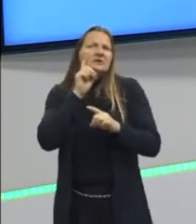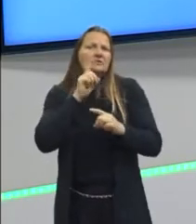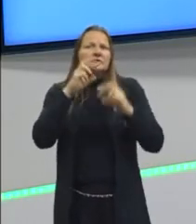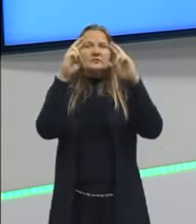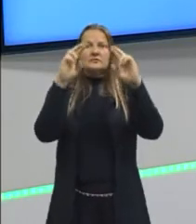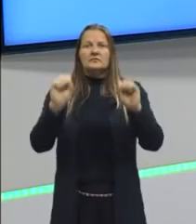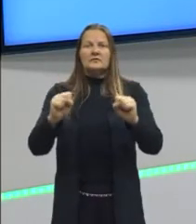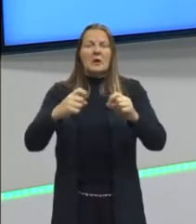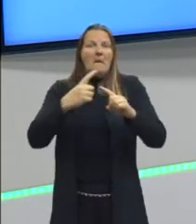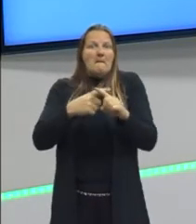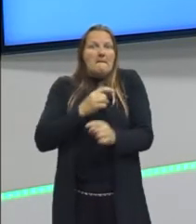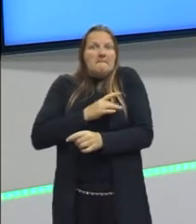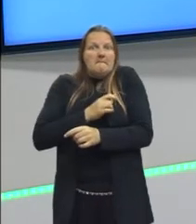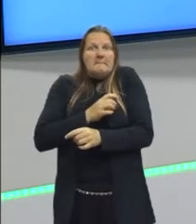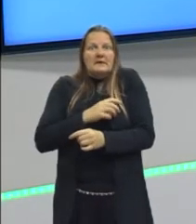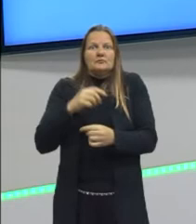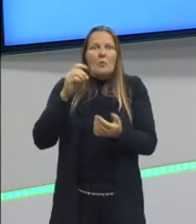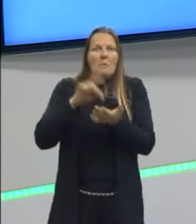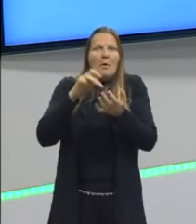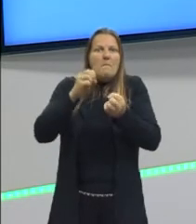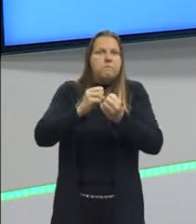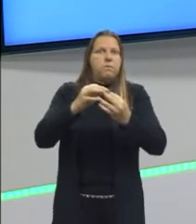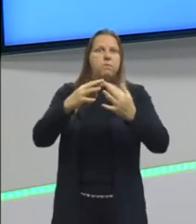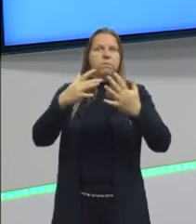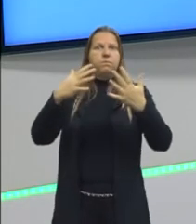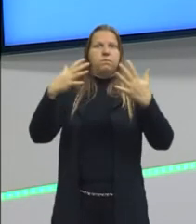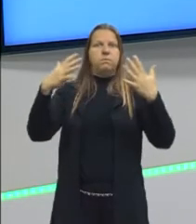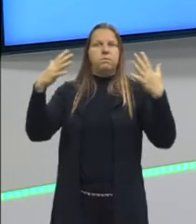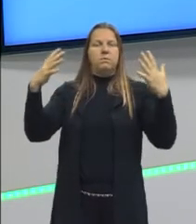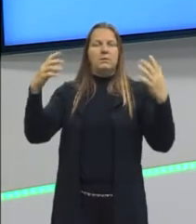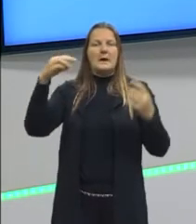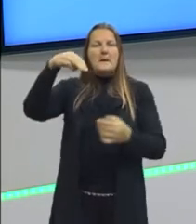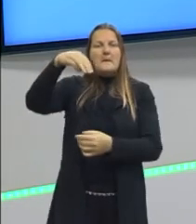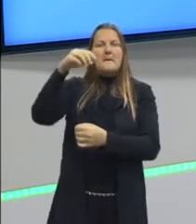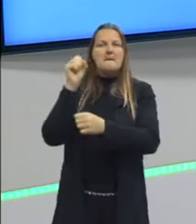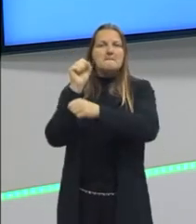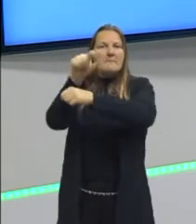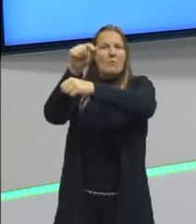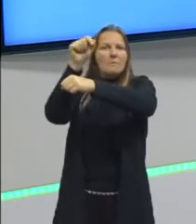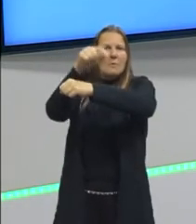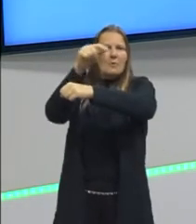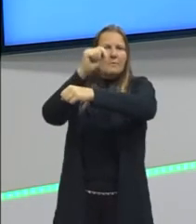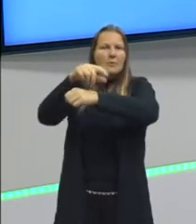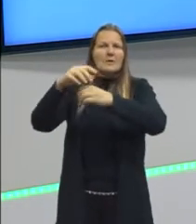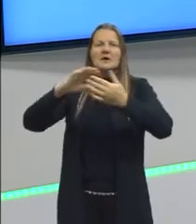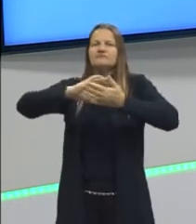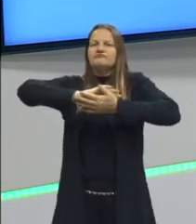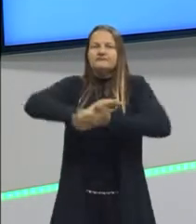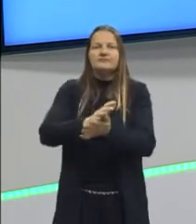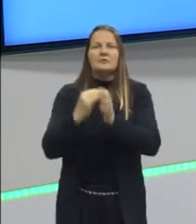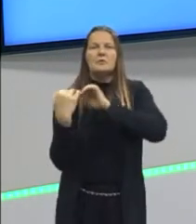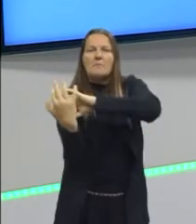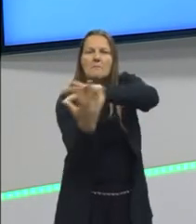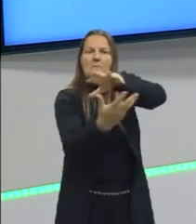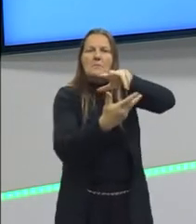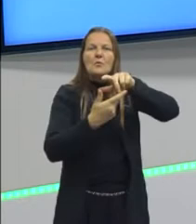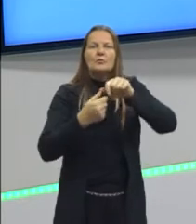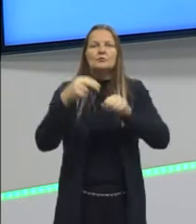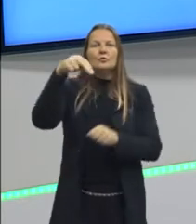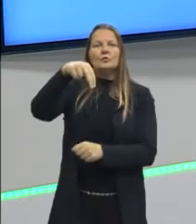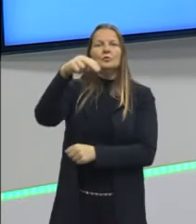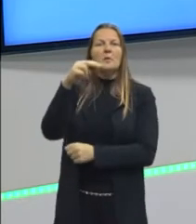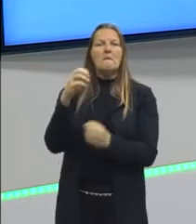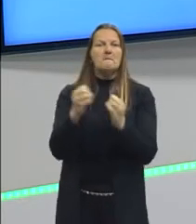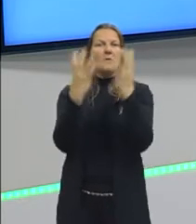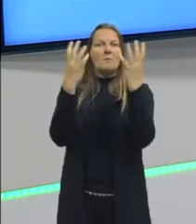e a União Soviética e isso Virá uma guerra de mísseis nucleares que poderia destruir o mundo né inviabilizar a vida